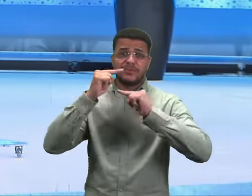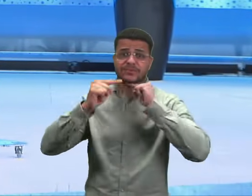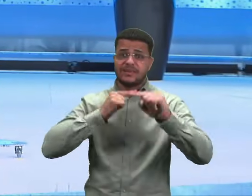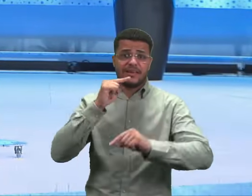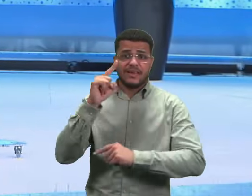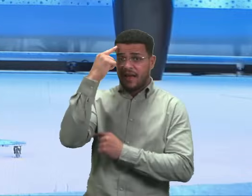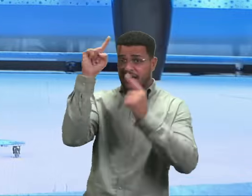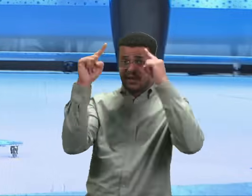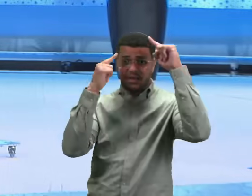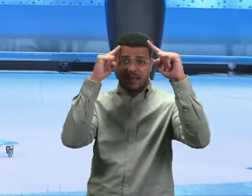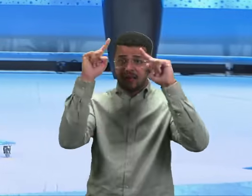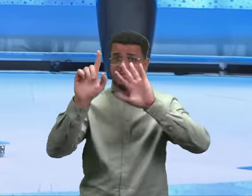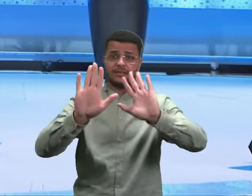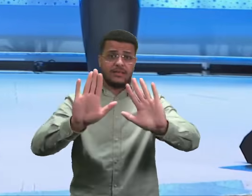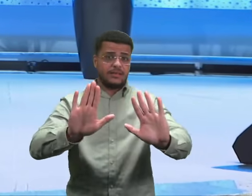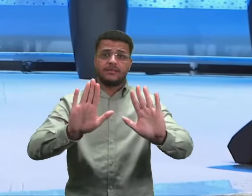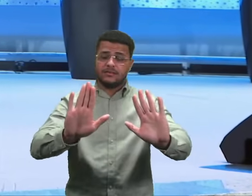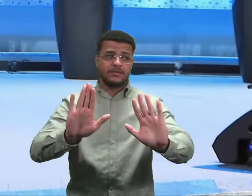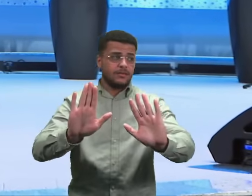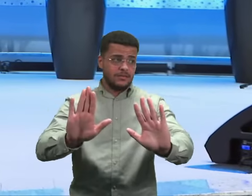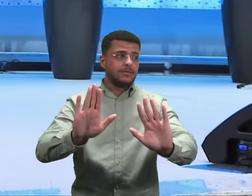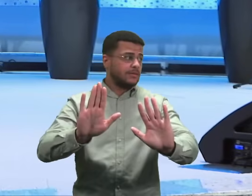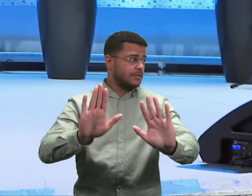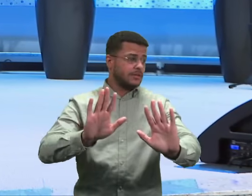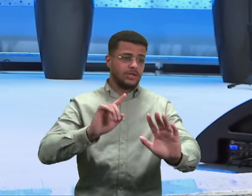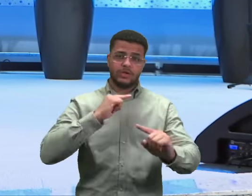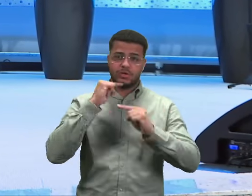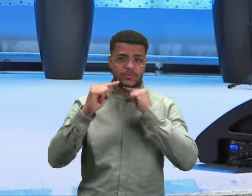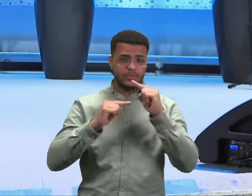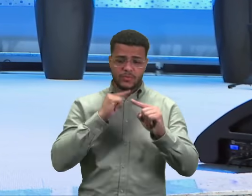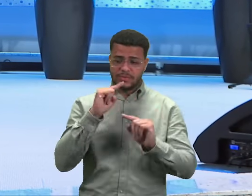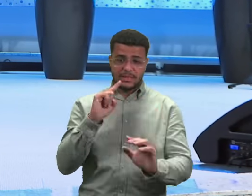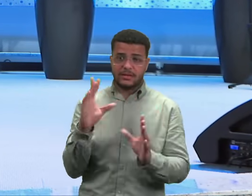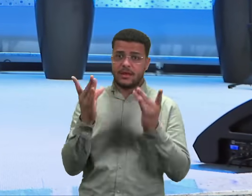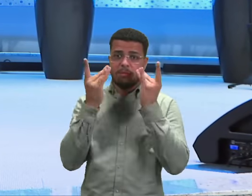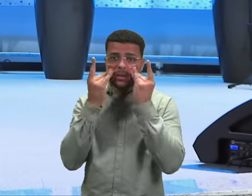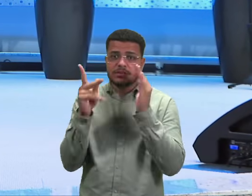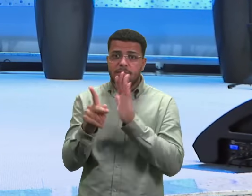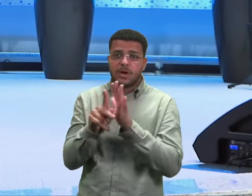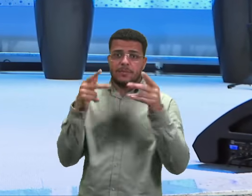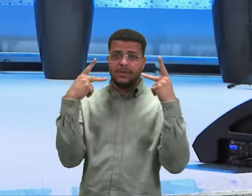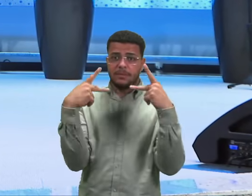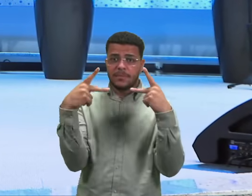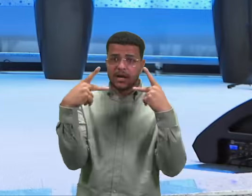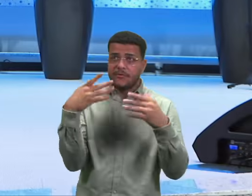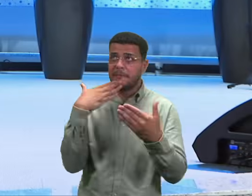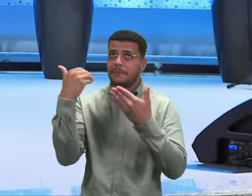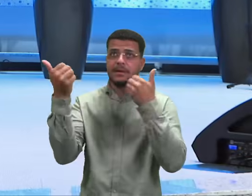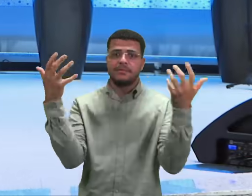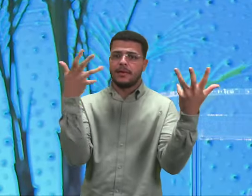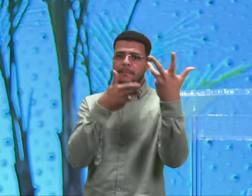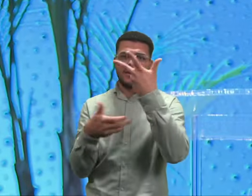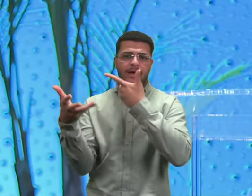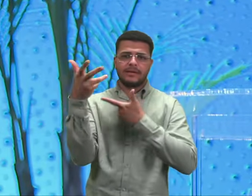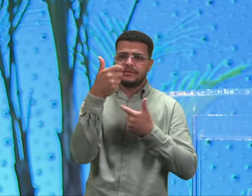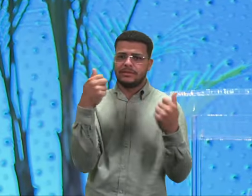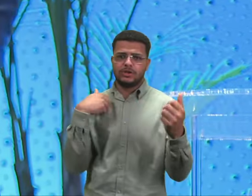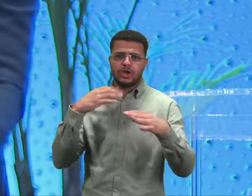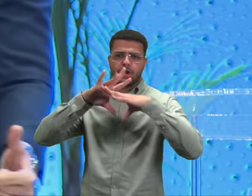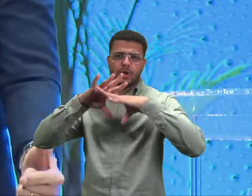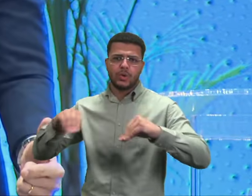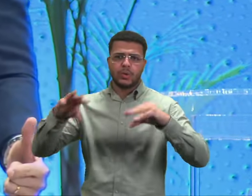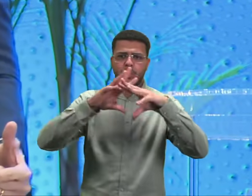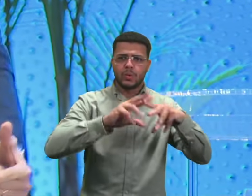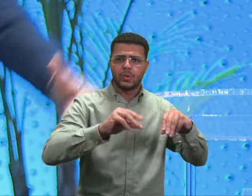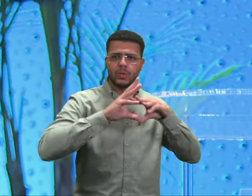ideia de que não vão mais estar à presença daquele que prega os maiores e mais belos sermões, que cura toda sorte